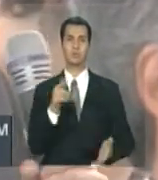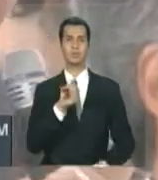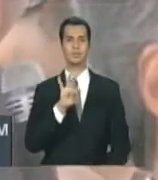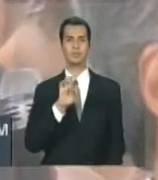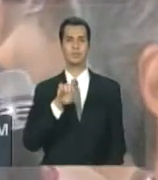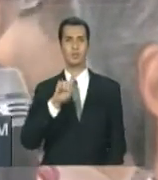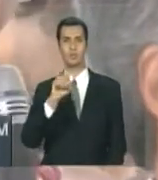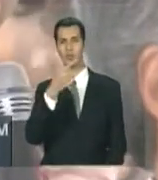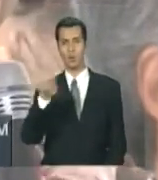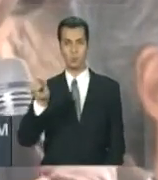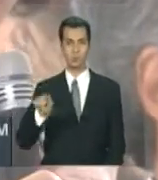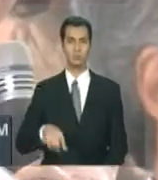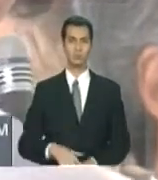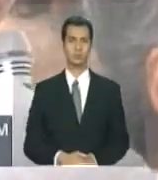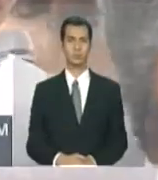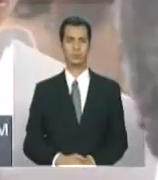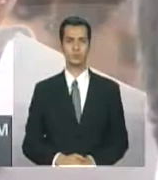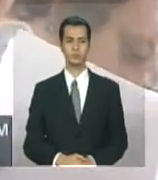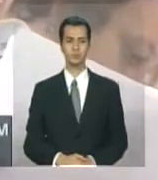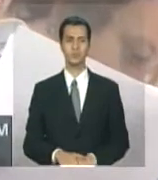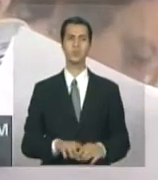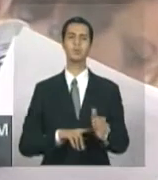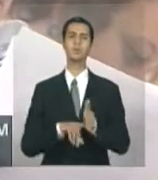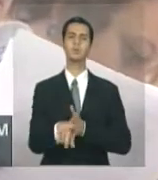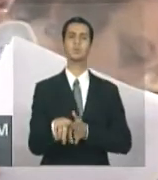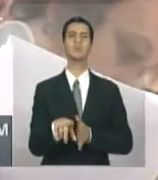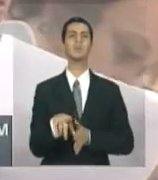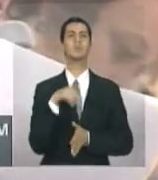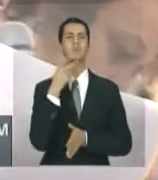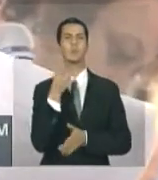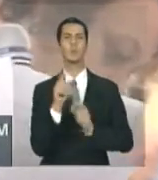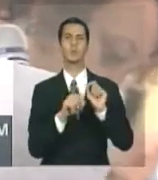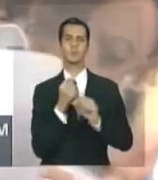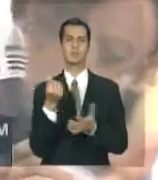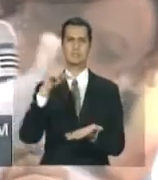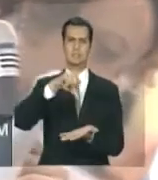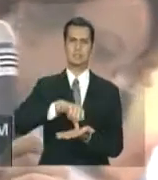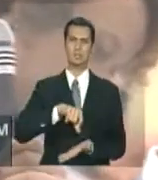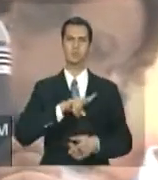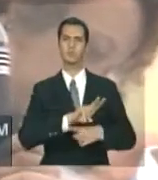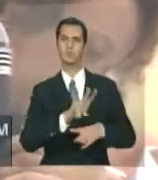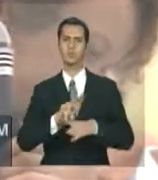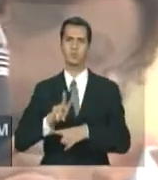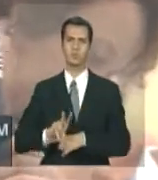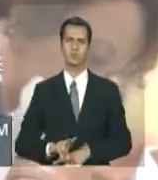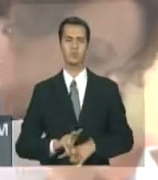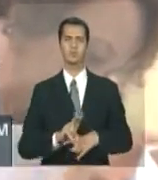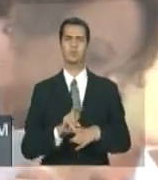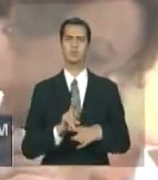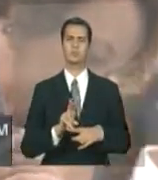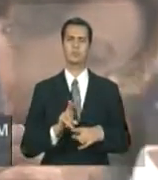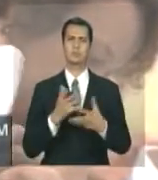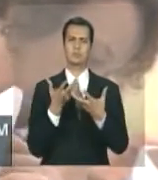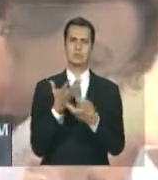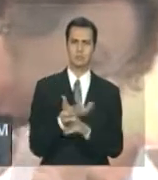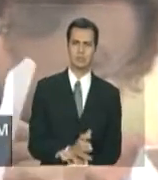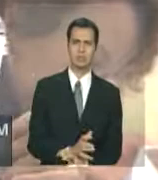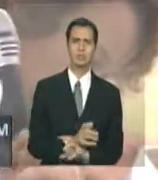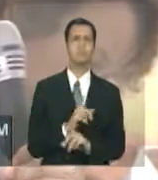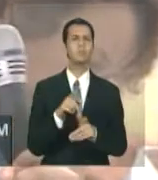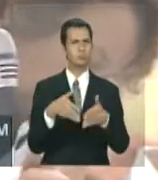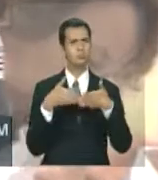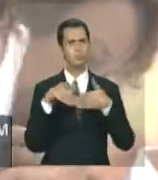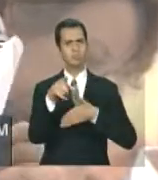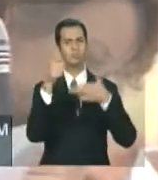ministro, eu queria duas perguntas. A primeira sobre esse centro de monitoramento integrado para a seca. Seria possível dar uma descrição maior do como